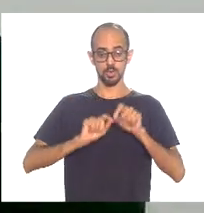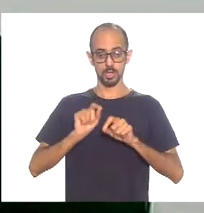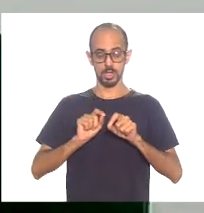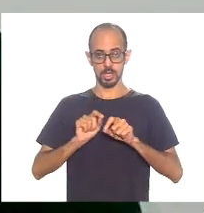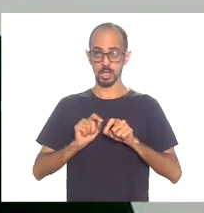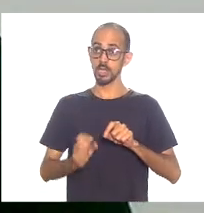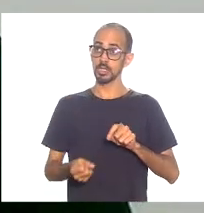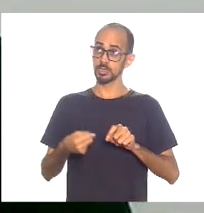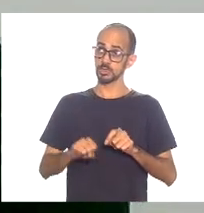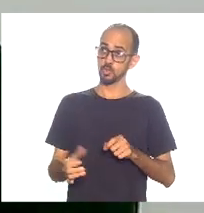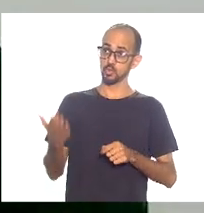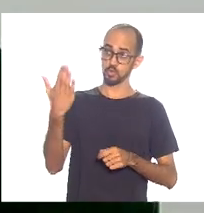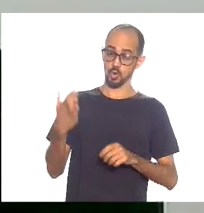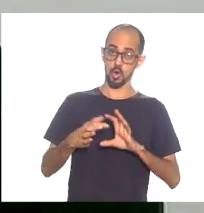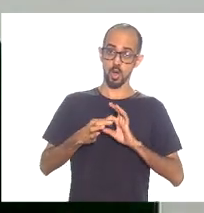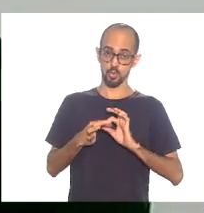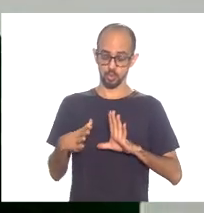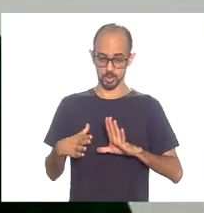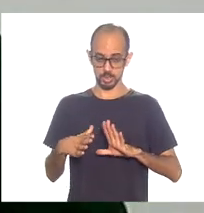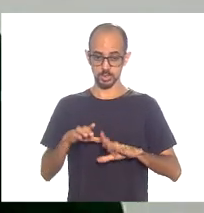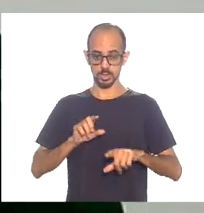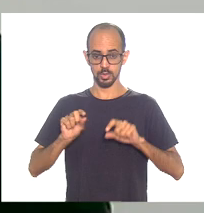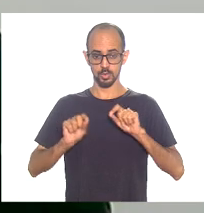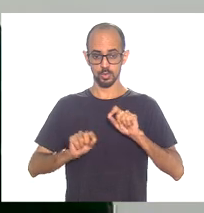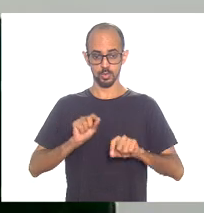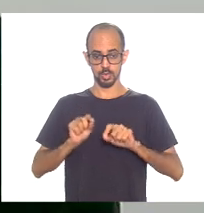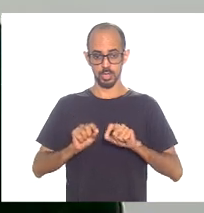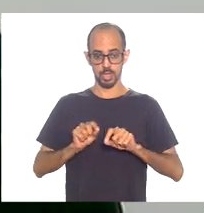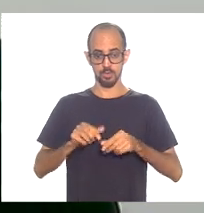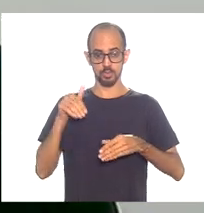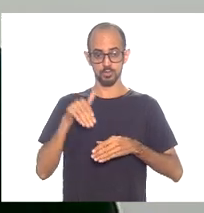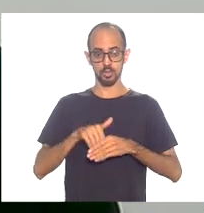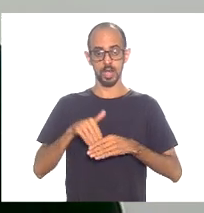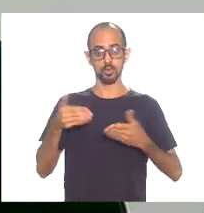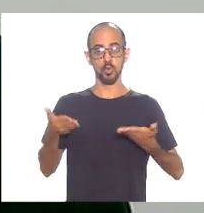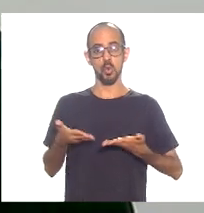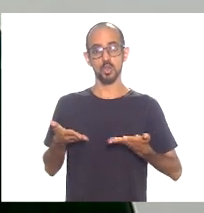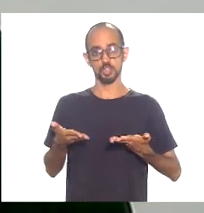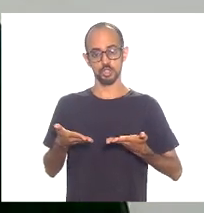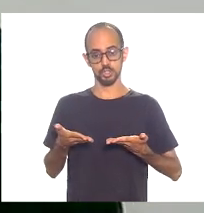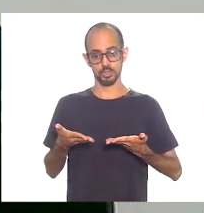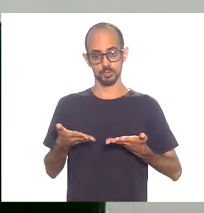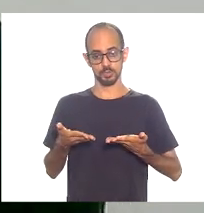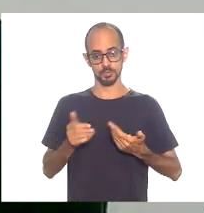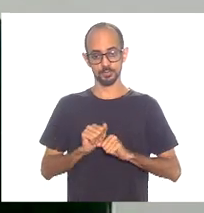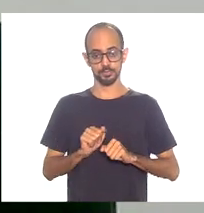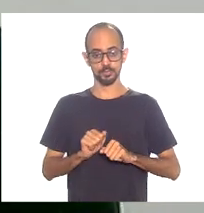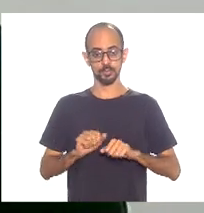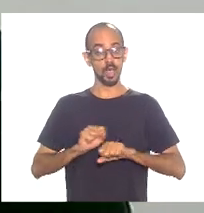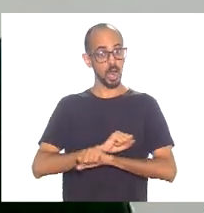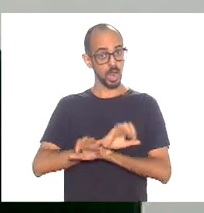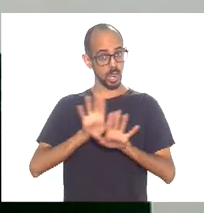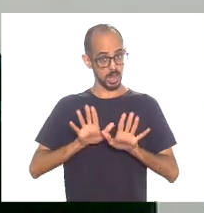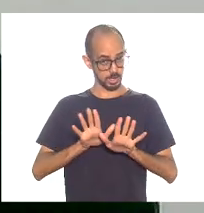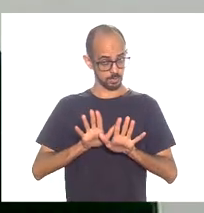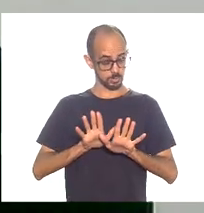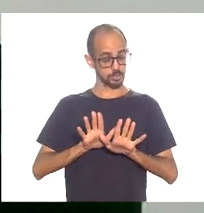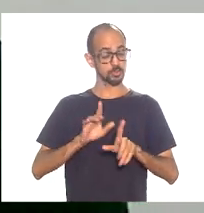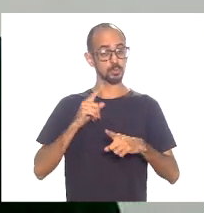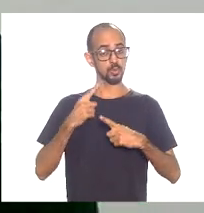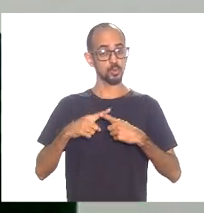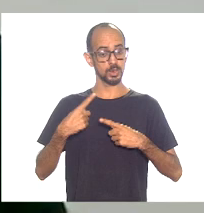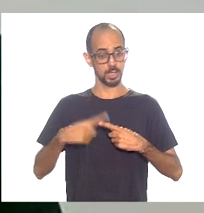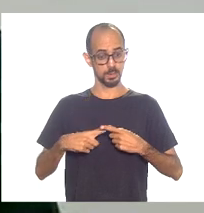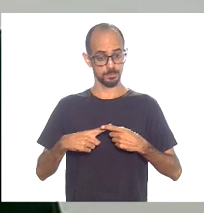autorização de Vossa Excelência e com o plenário, fosse votado hoje. E com muita transparência, senhor presidente,